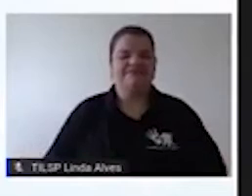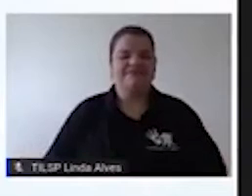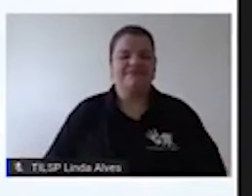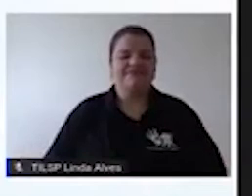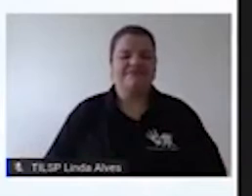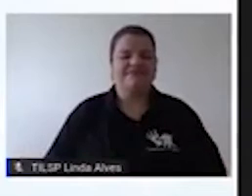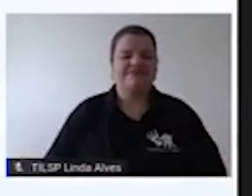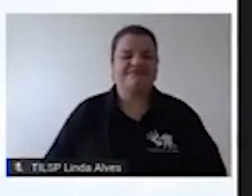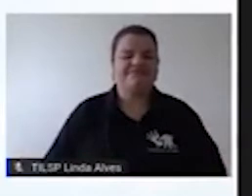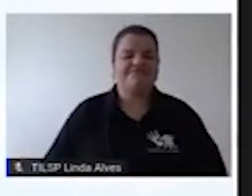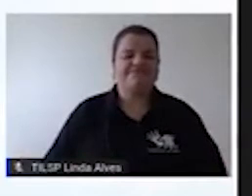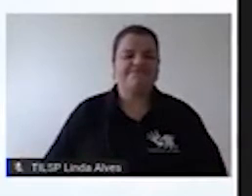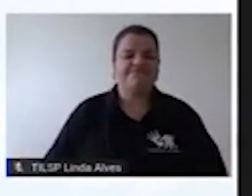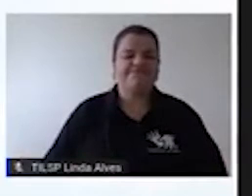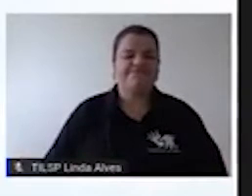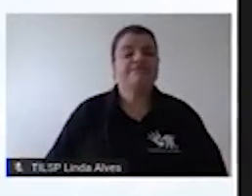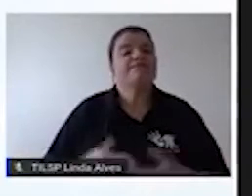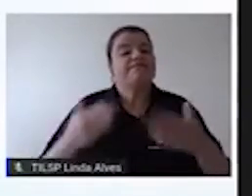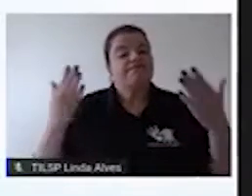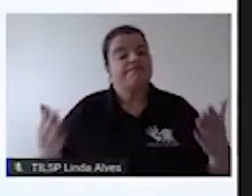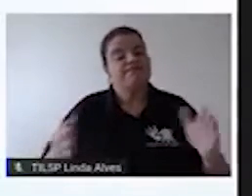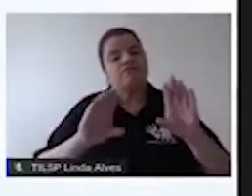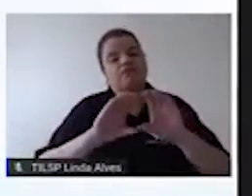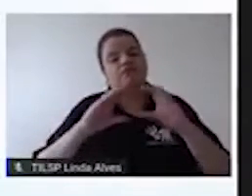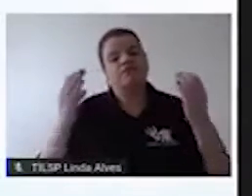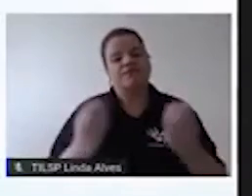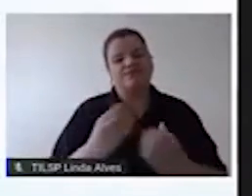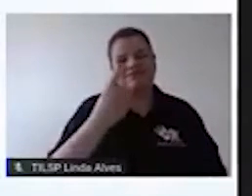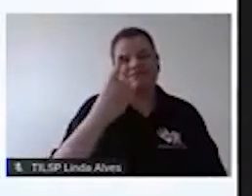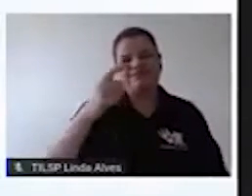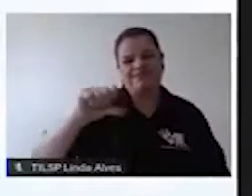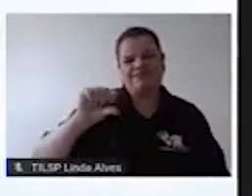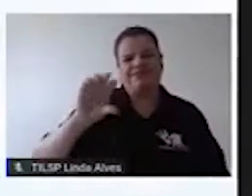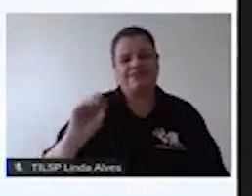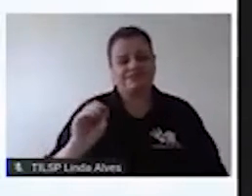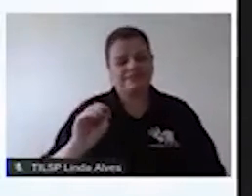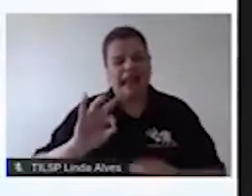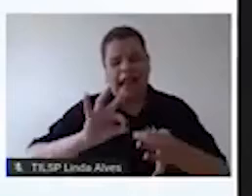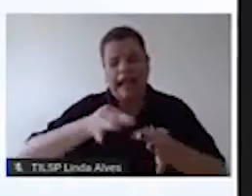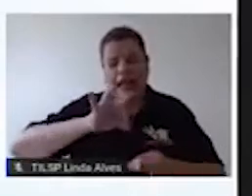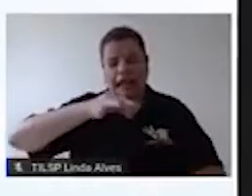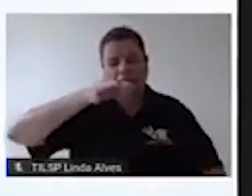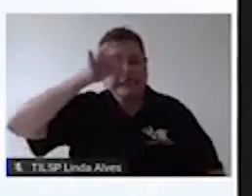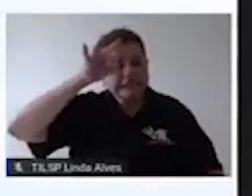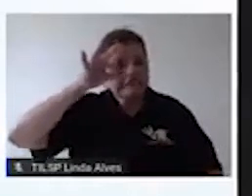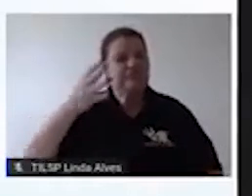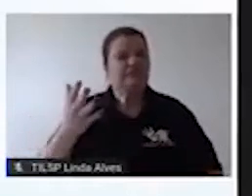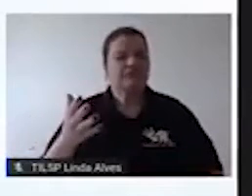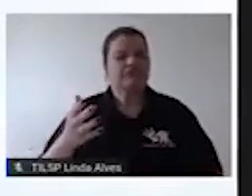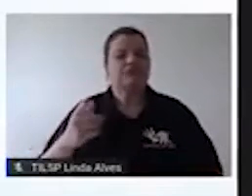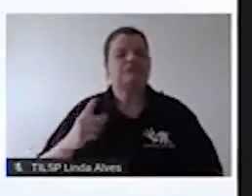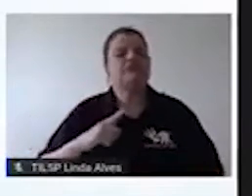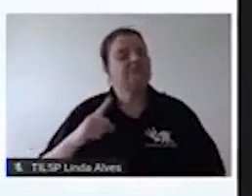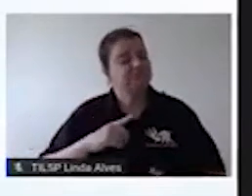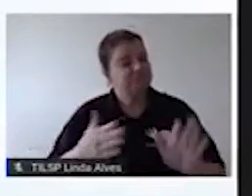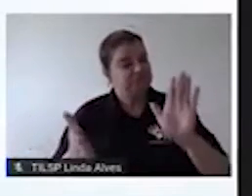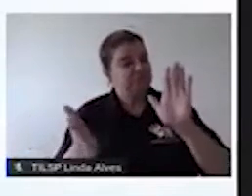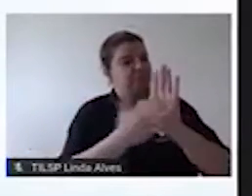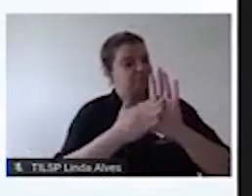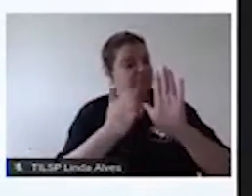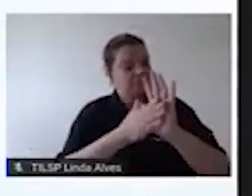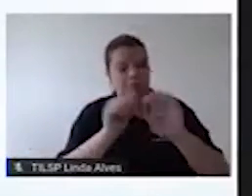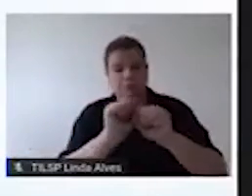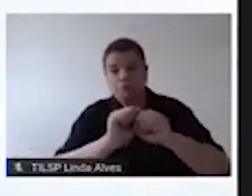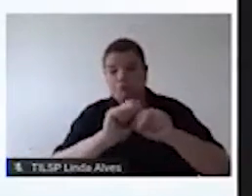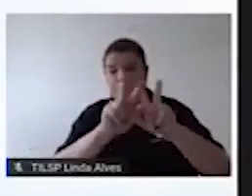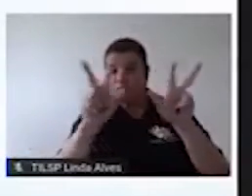Então, a Convenção 190 ela é bem ampla nesse aspecto, é uma ferramenta